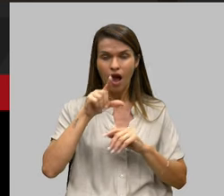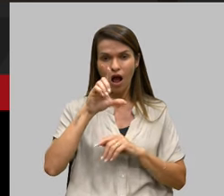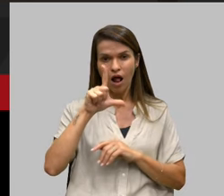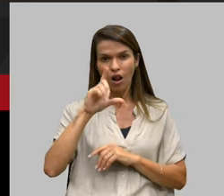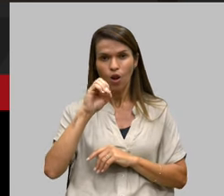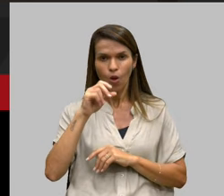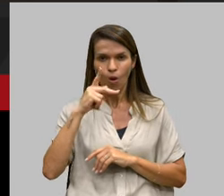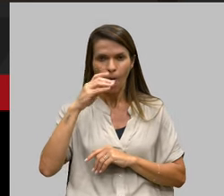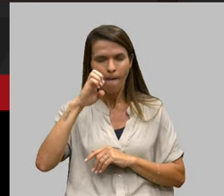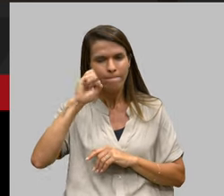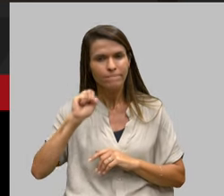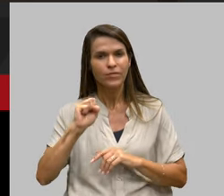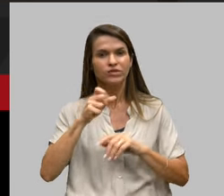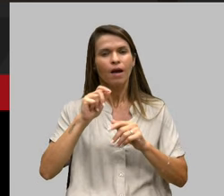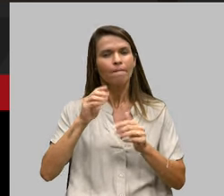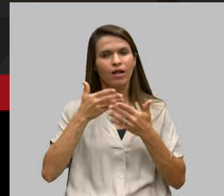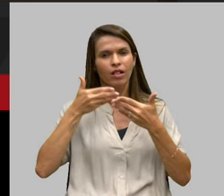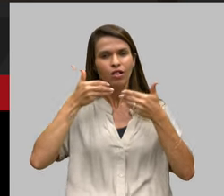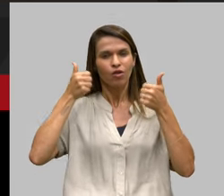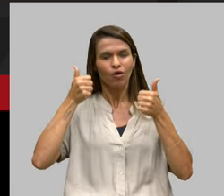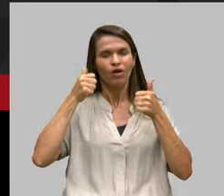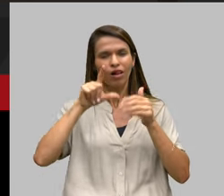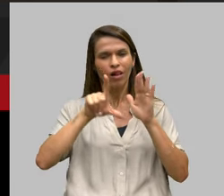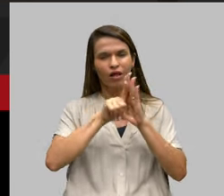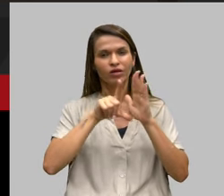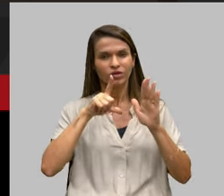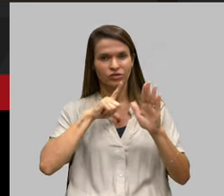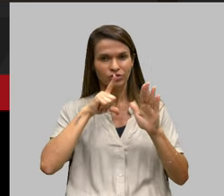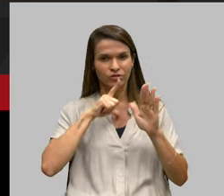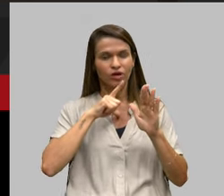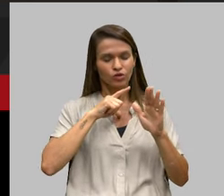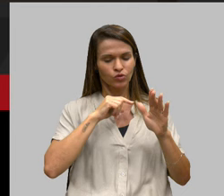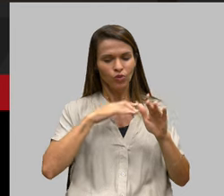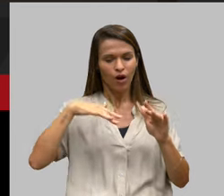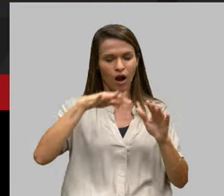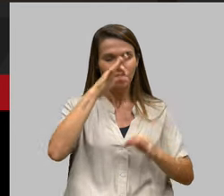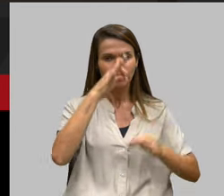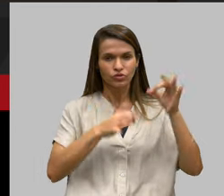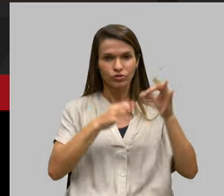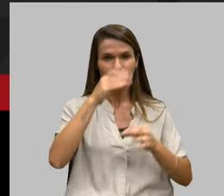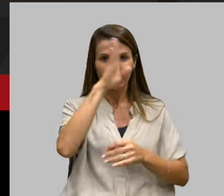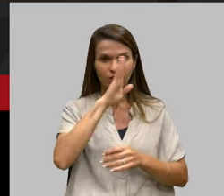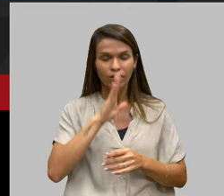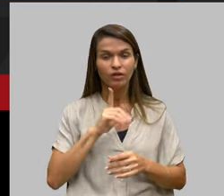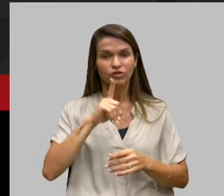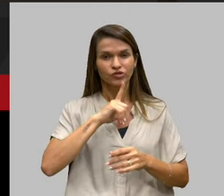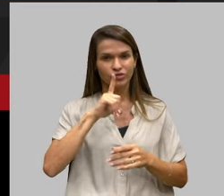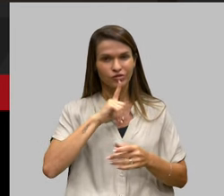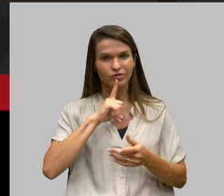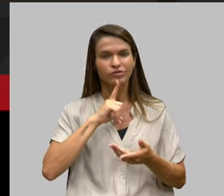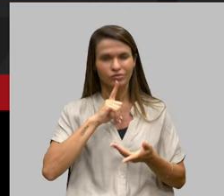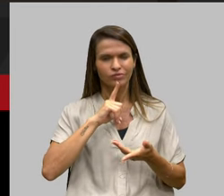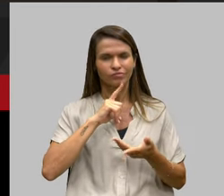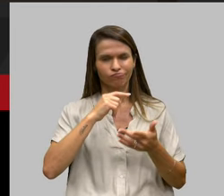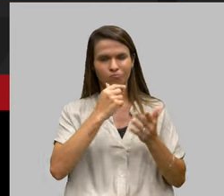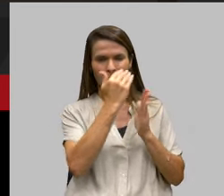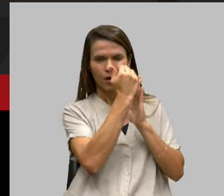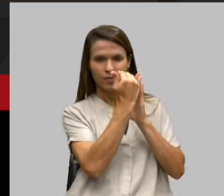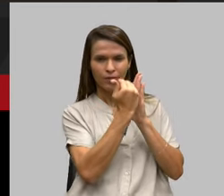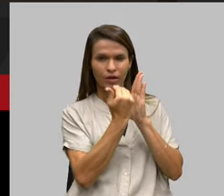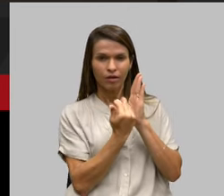lei previdenciária que existiu no ordenamento jurídico jurídico brasileiro porque ela continha os benefícios do regime